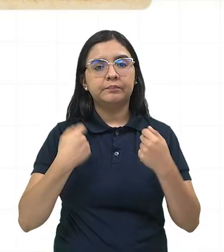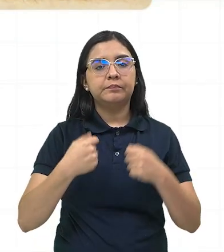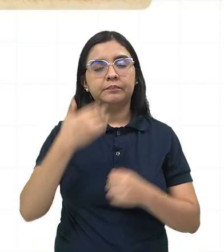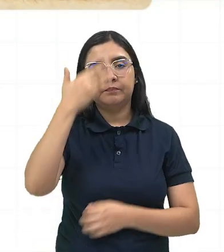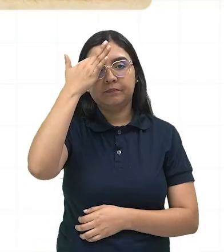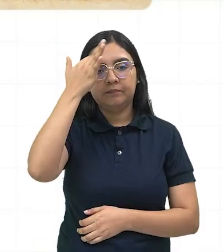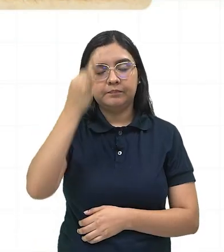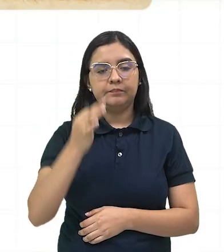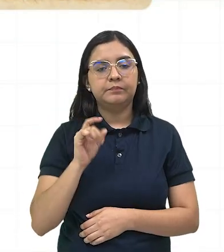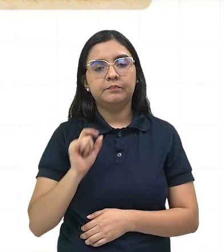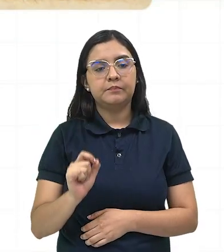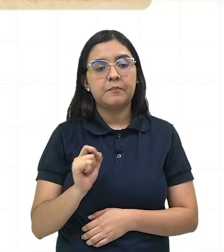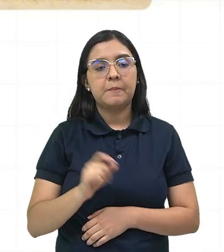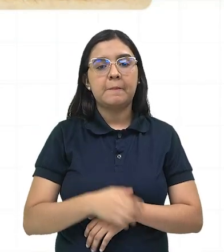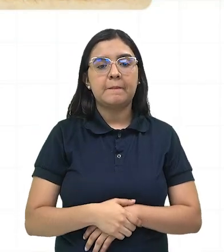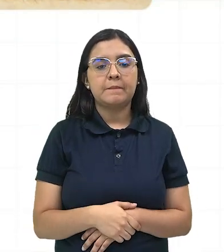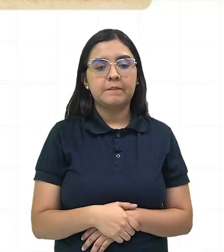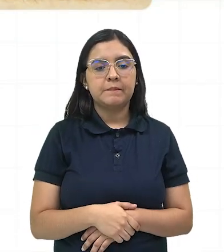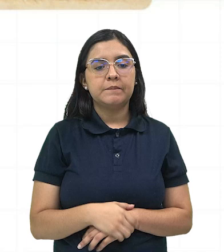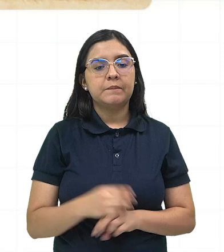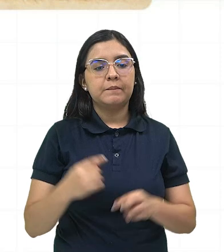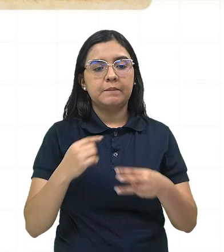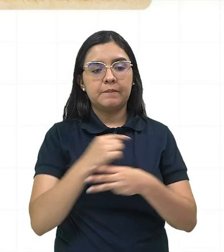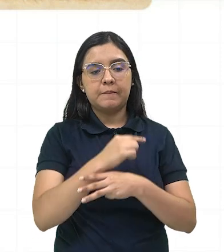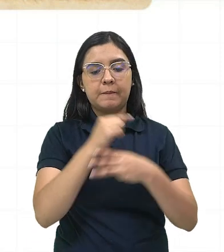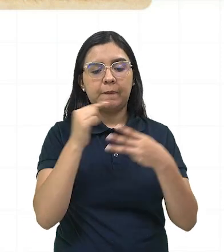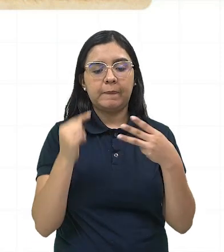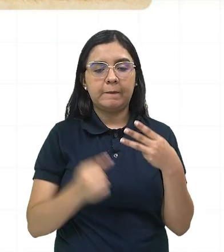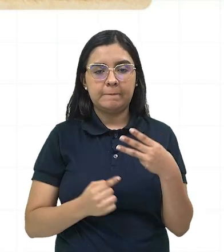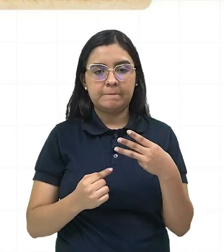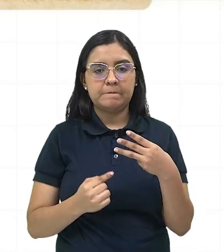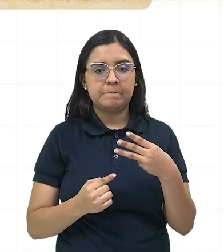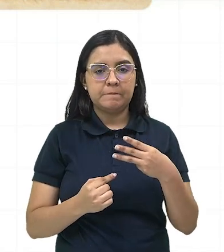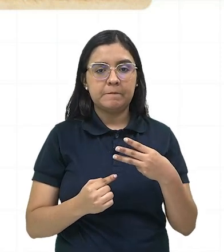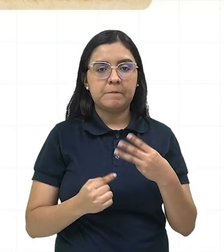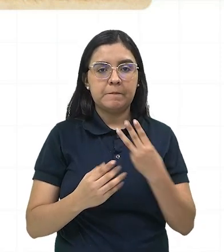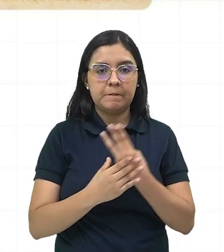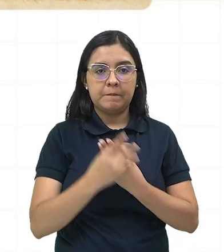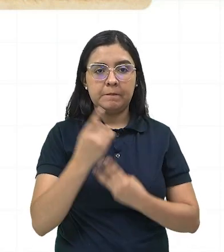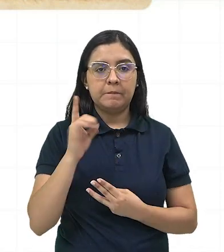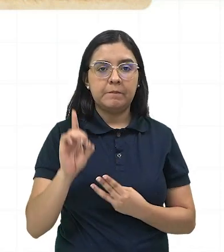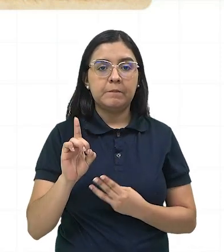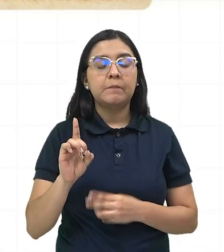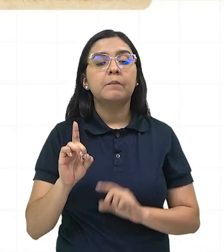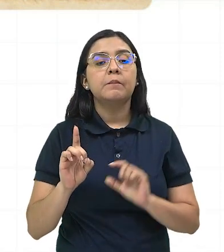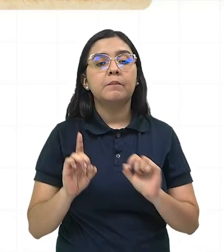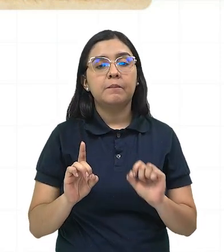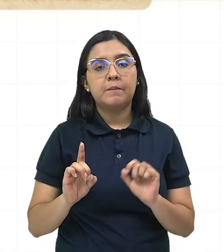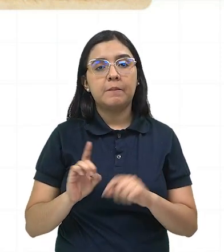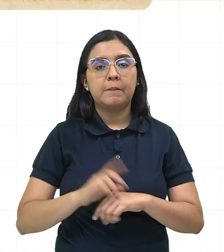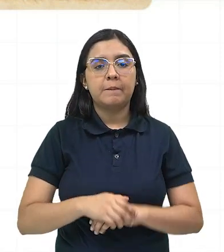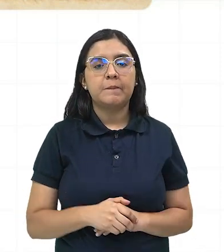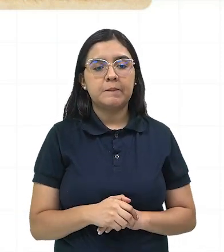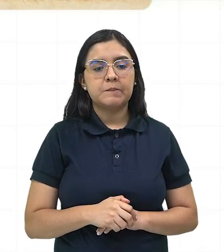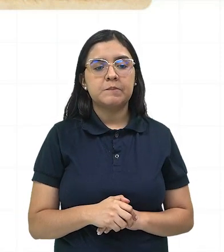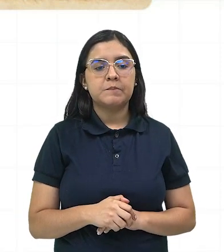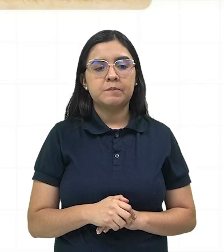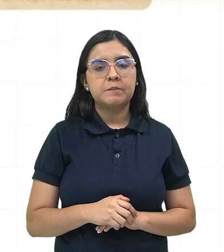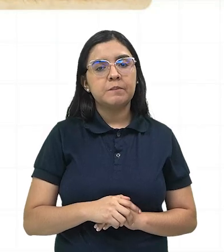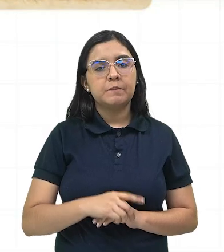uma coisa bem interessante. Essas três pessoas da Trindade vão permear tanto